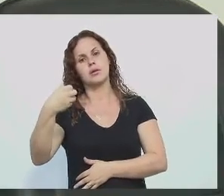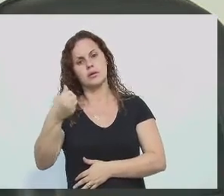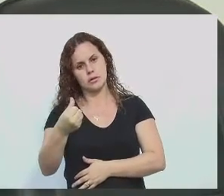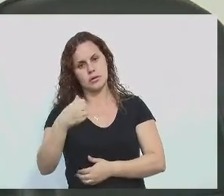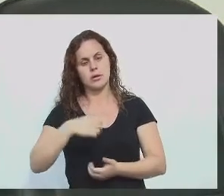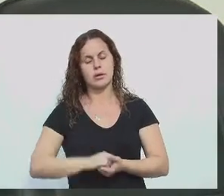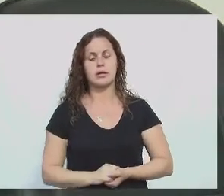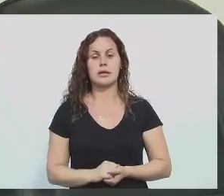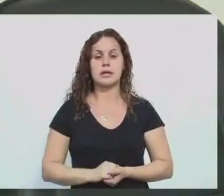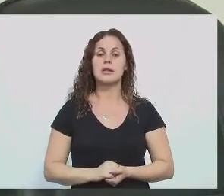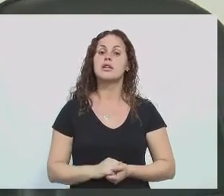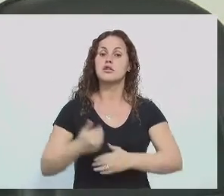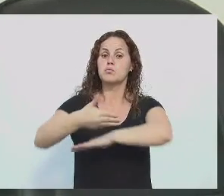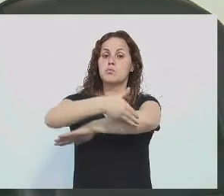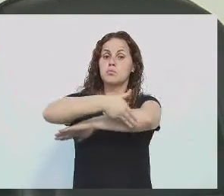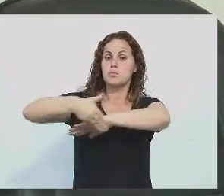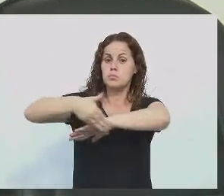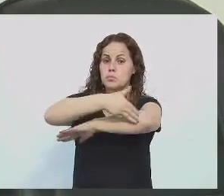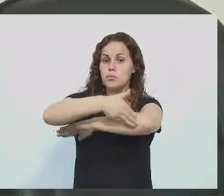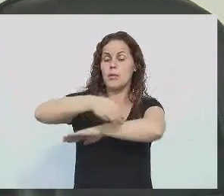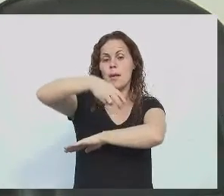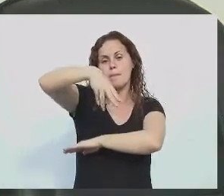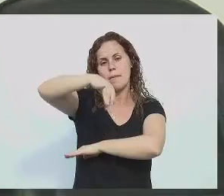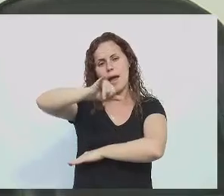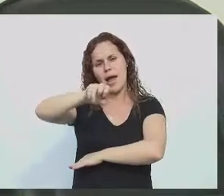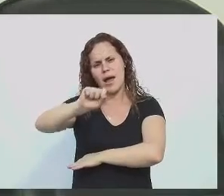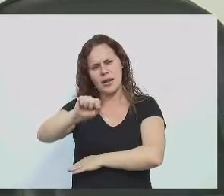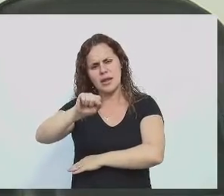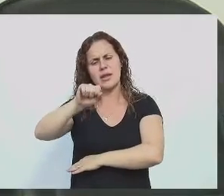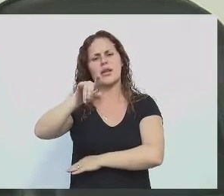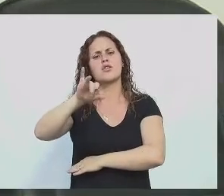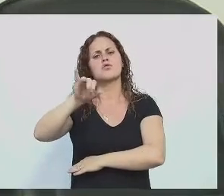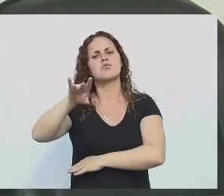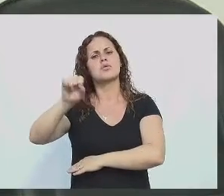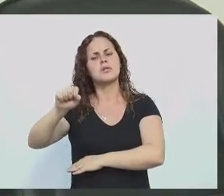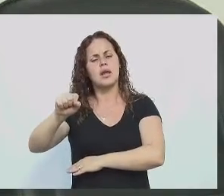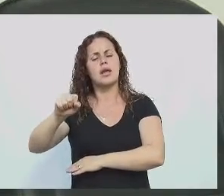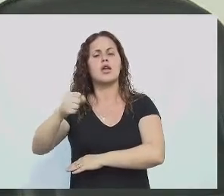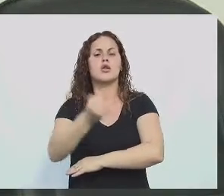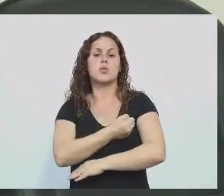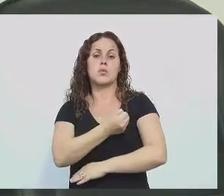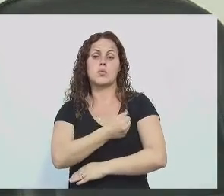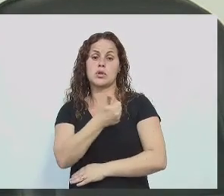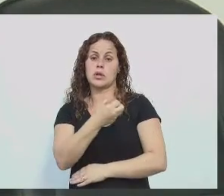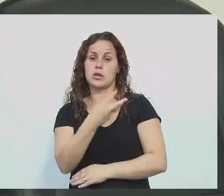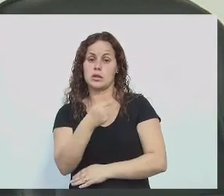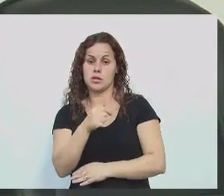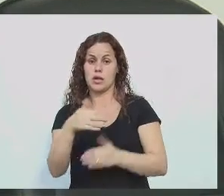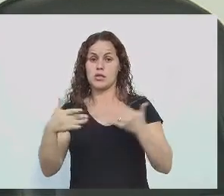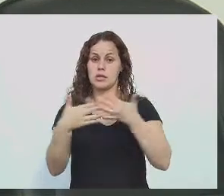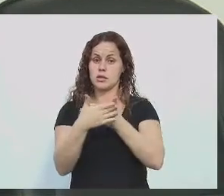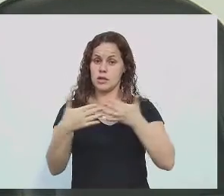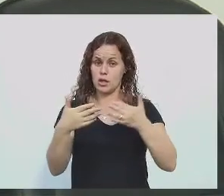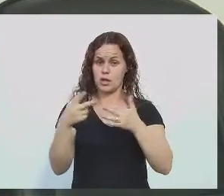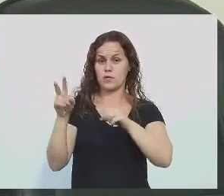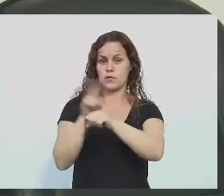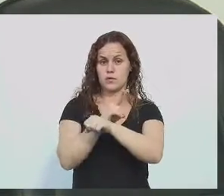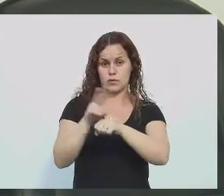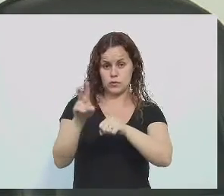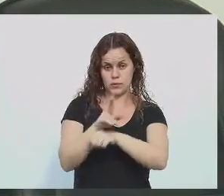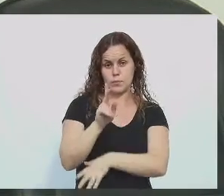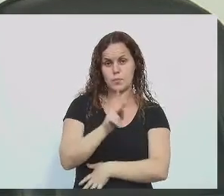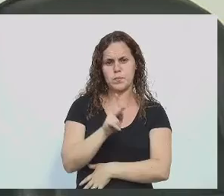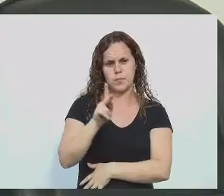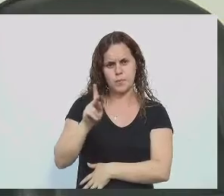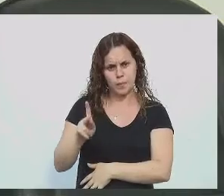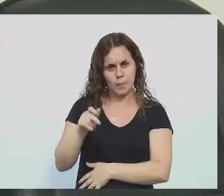20.324.588/001-46, com endereço na rua Maria Geralda Paranhos, número 137, Centro Viçosa, na pessoa de sua